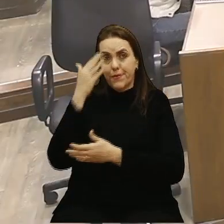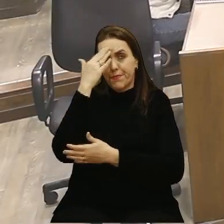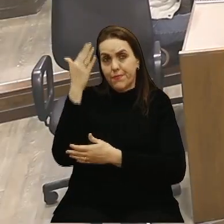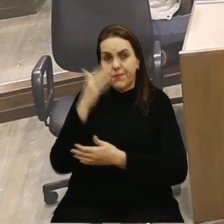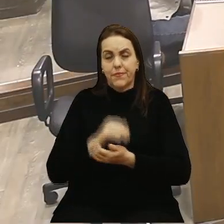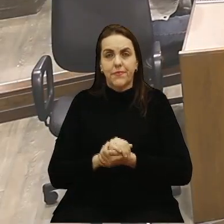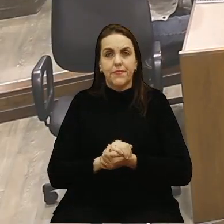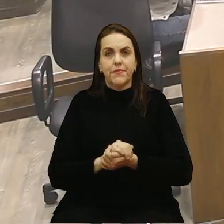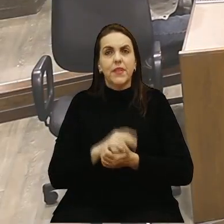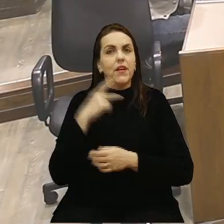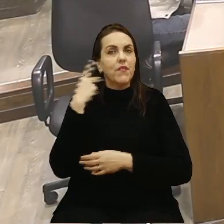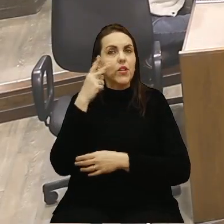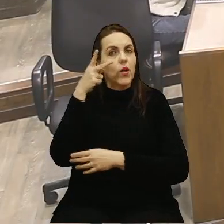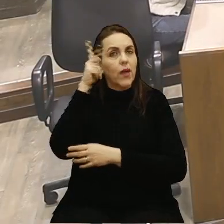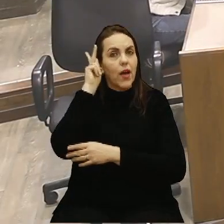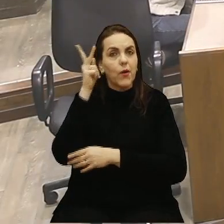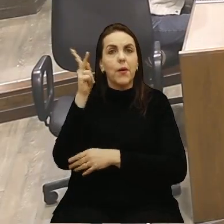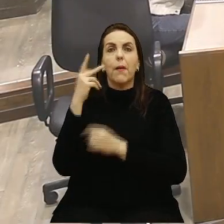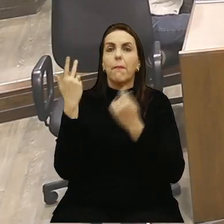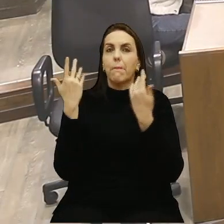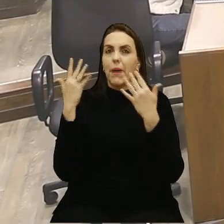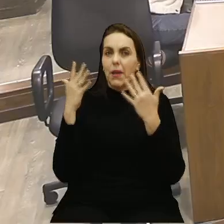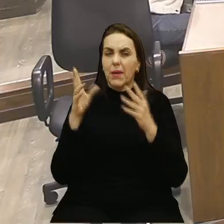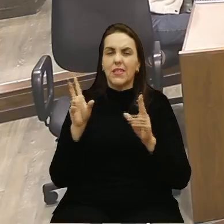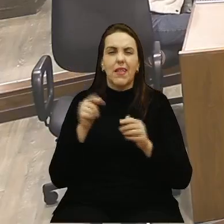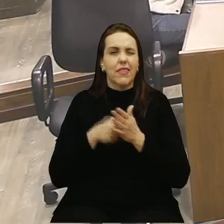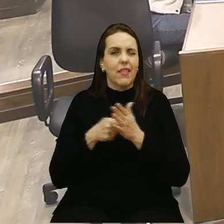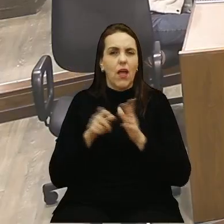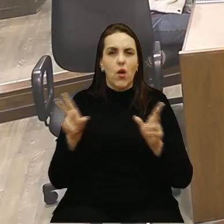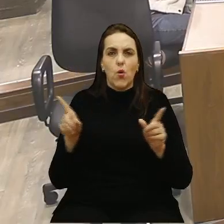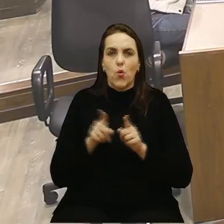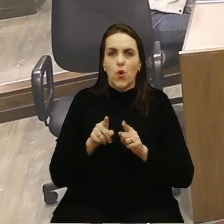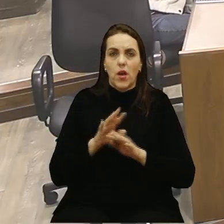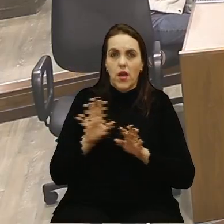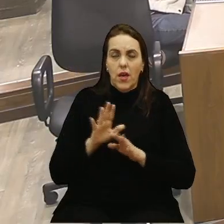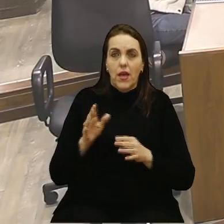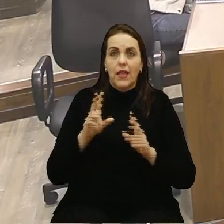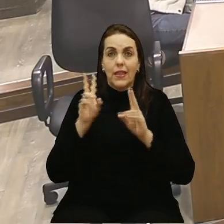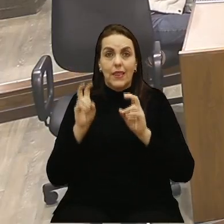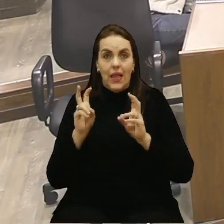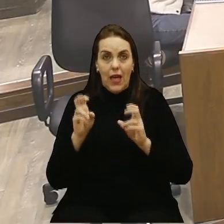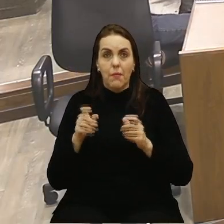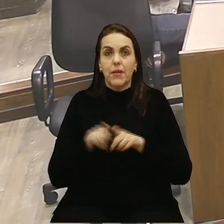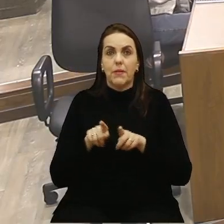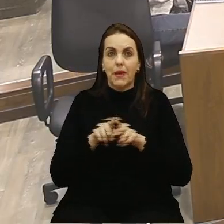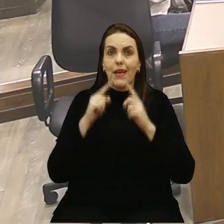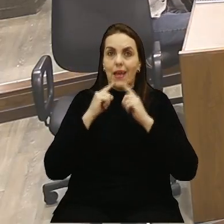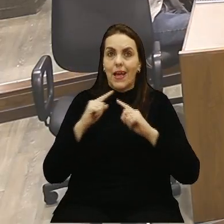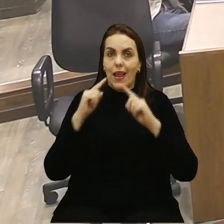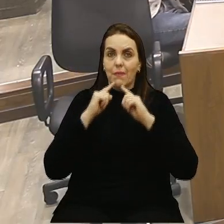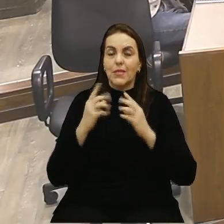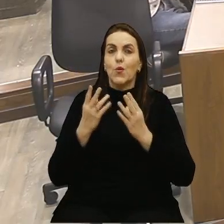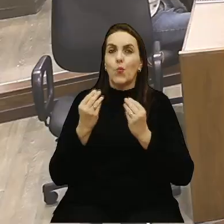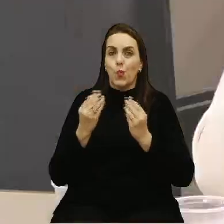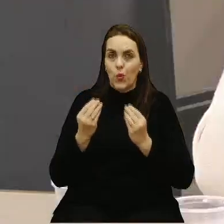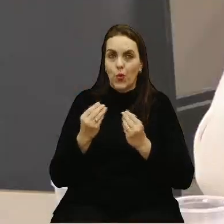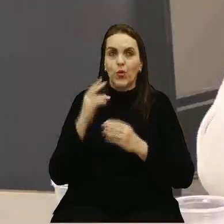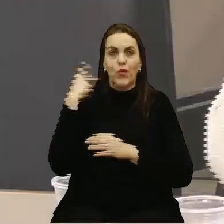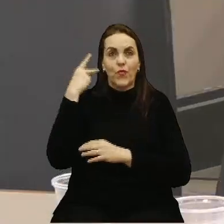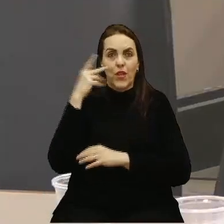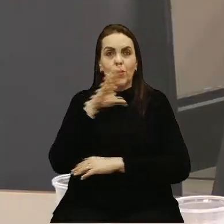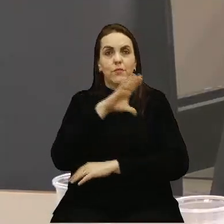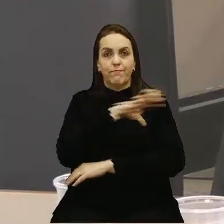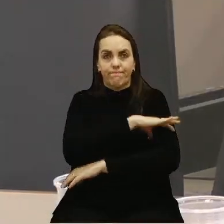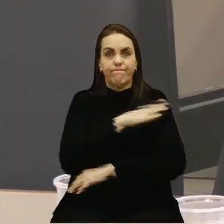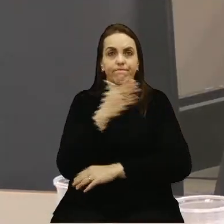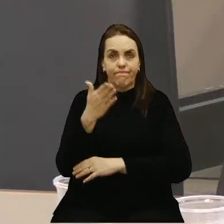Iago? Parabéns, tentando ser breve aqui, parabéns por trazer esse tema aqui. Também recebo muita reclamação, então, vereador capitão, é de extrema